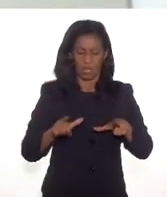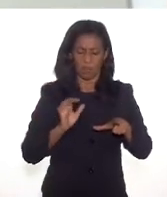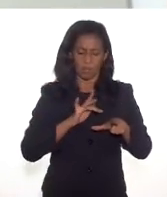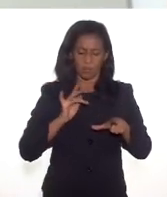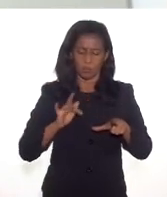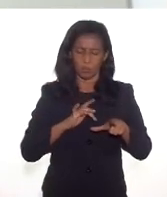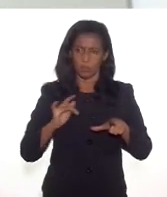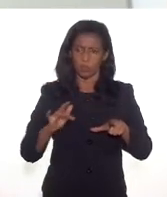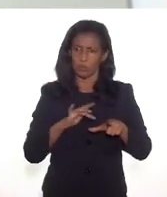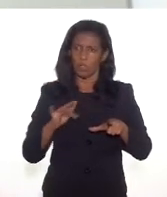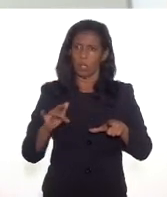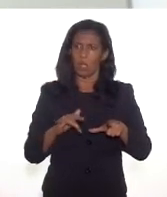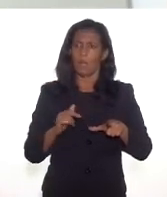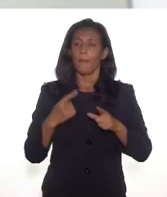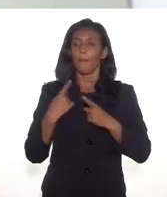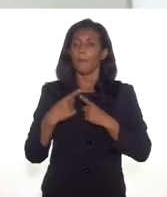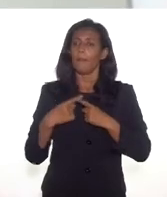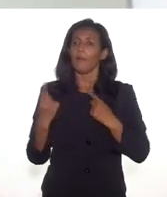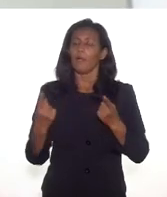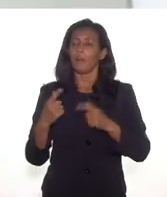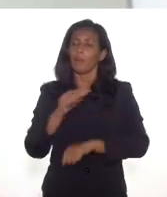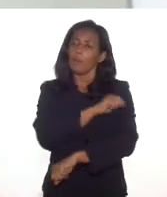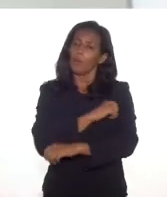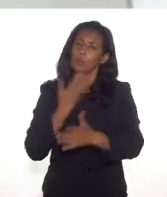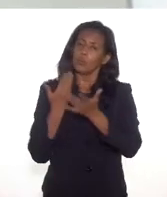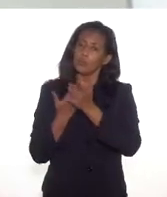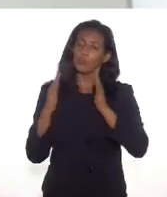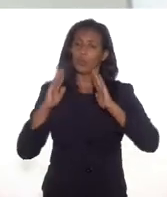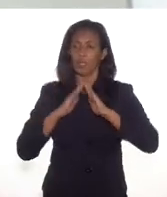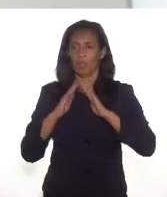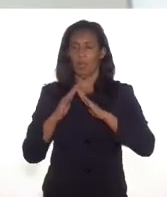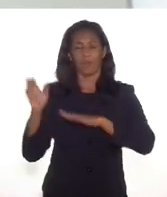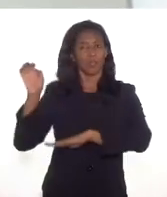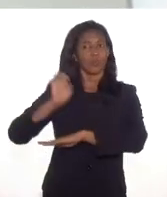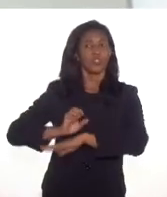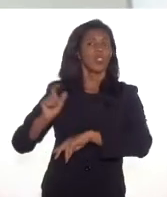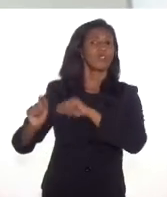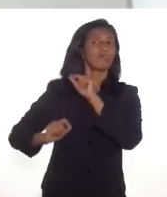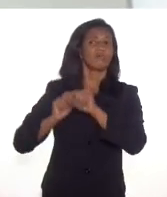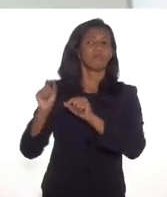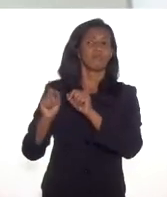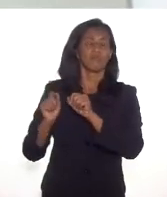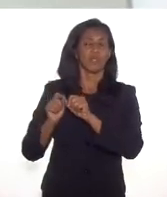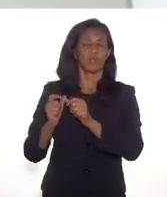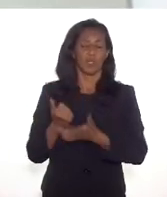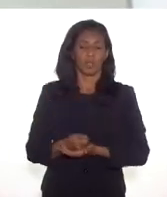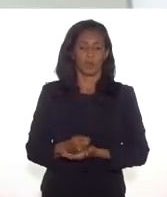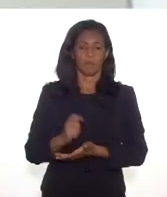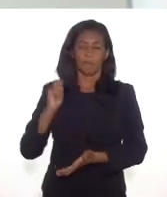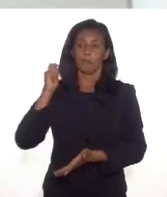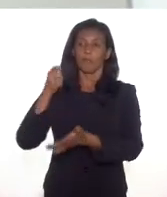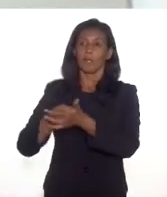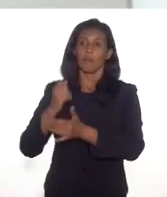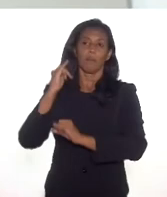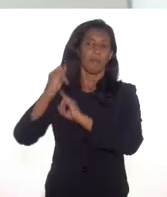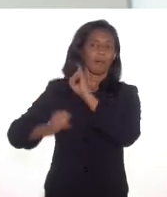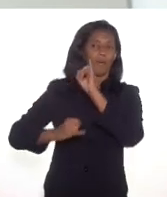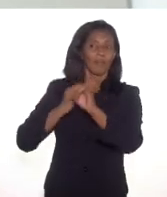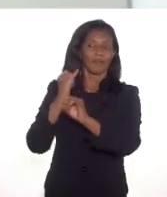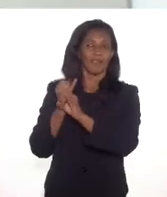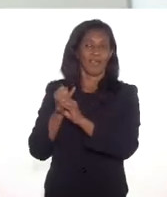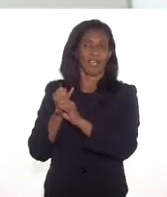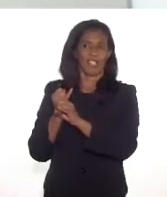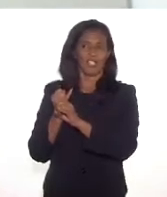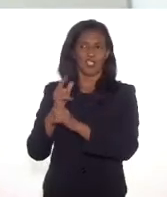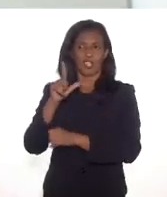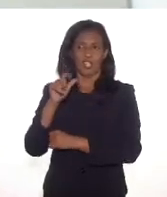pudessem acessar as aulas remotas. O Estado, o máximo que fez, foi patrocinar a internet através do patrocínio do